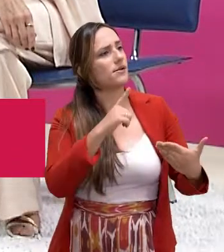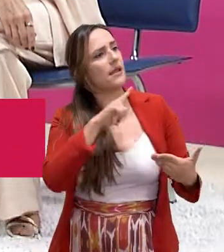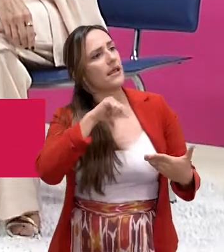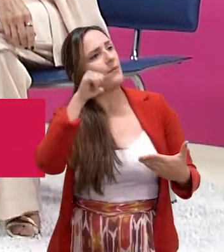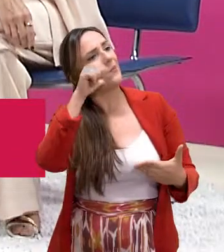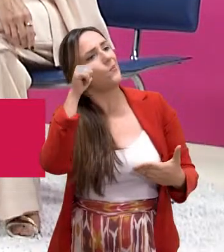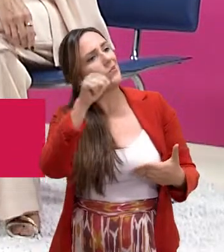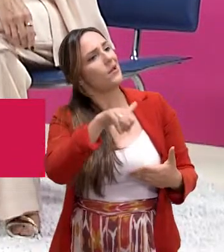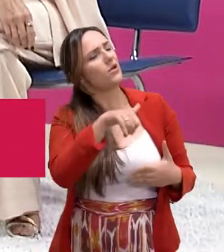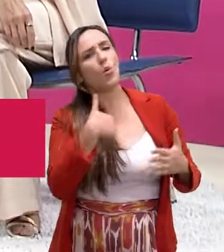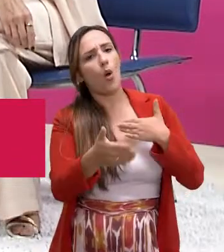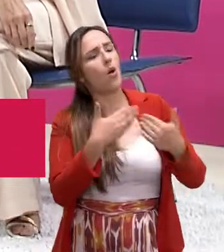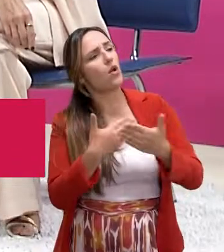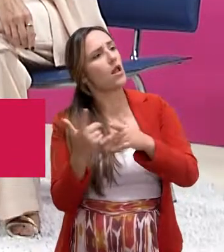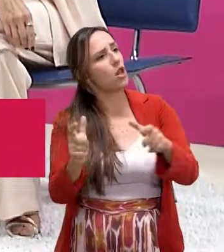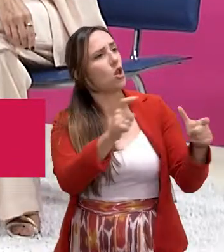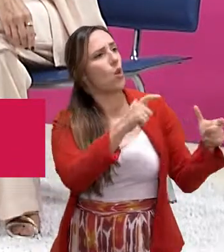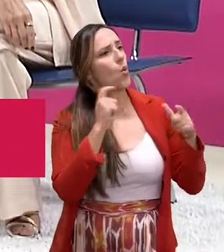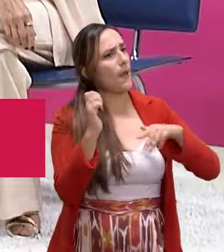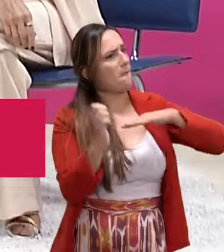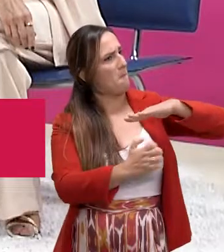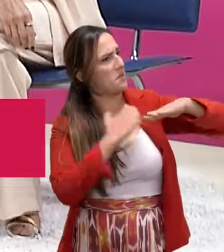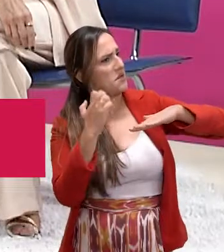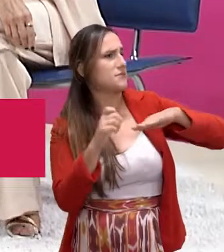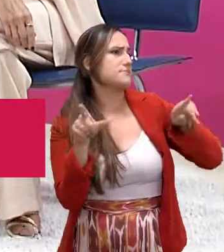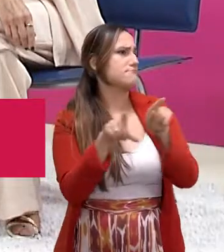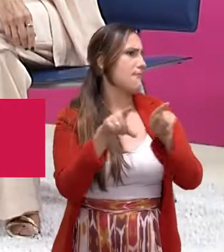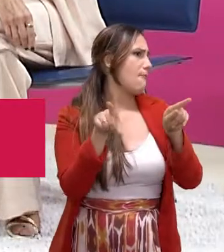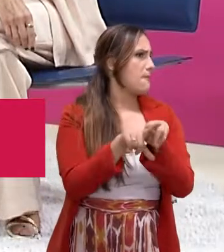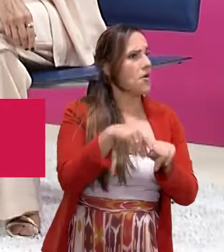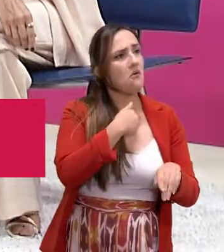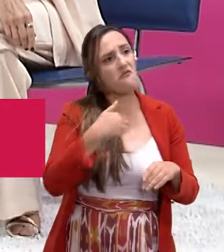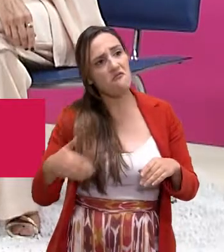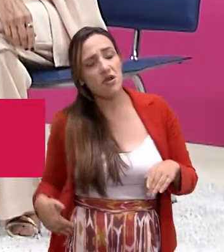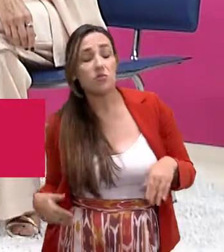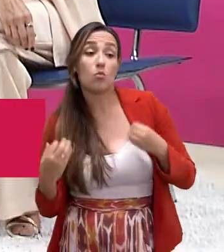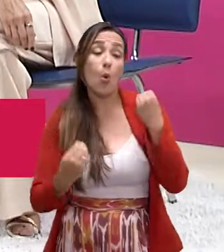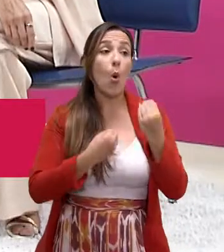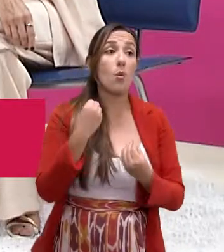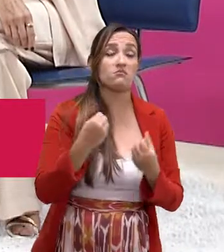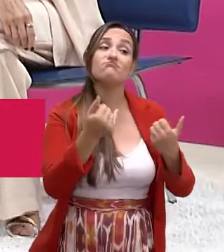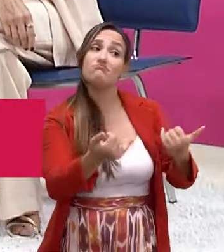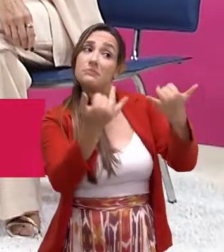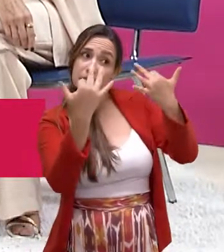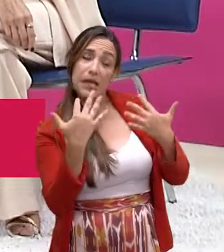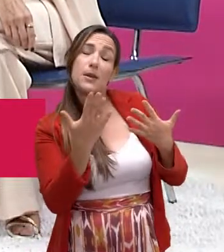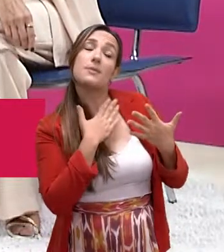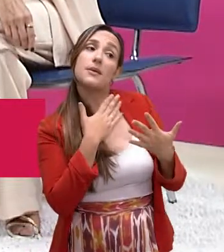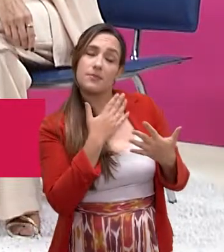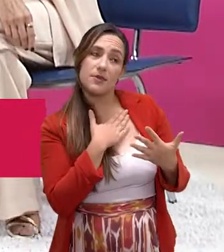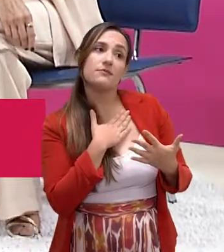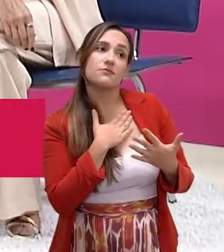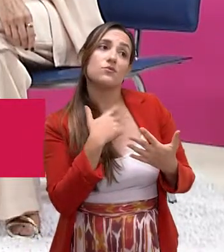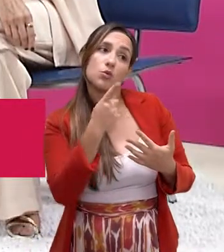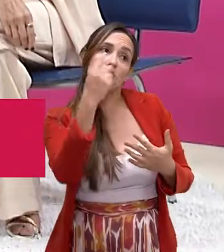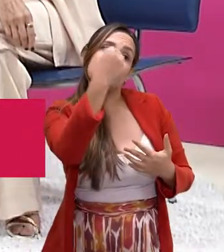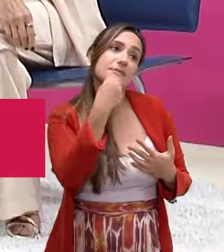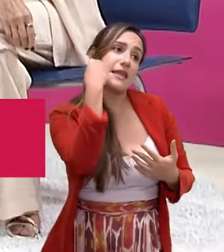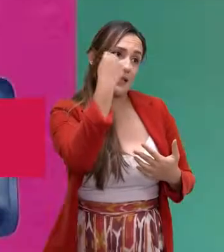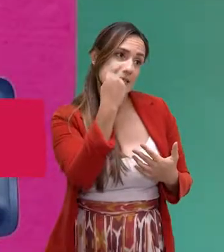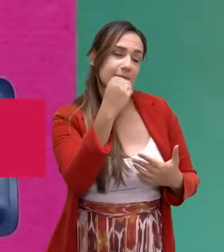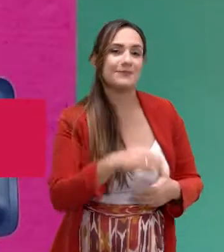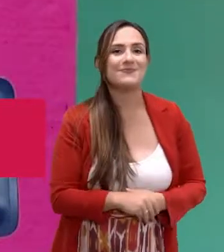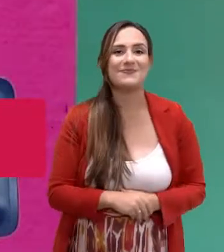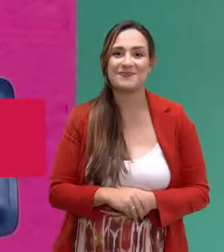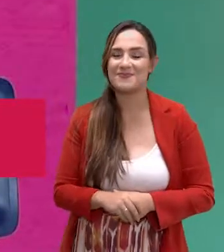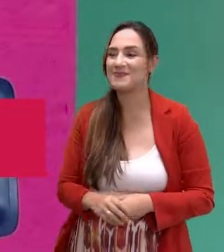mulher, nesses ambientes corporativos, até no setor público. Gostaria que você contextualizasse contando também sua experiência.